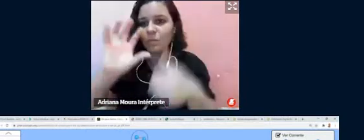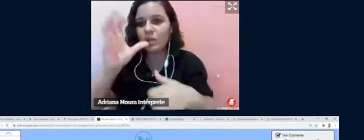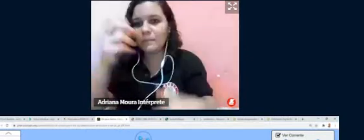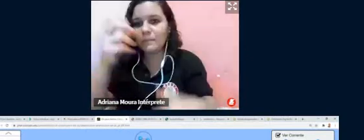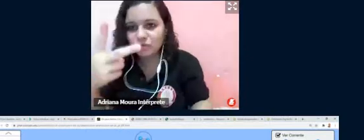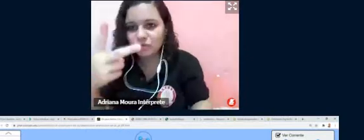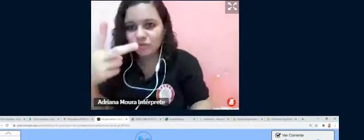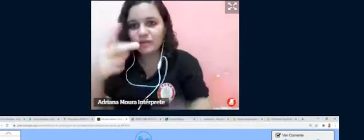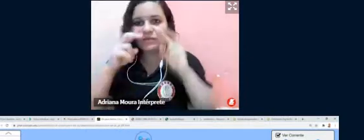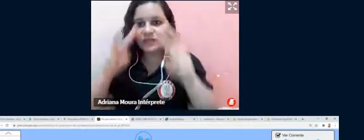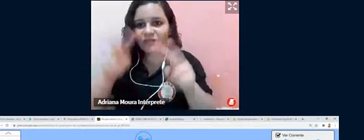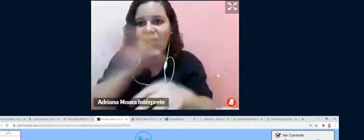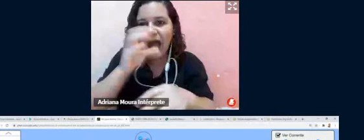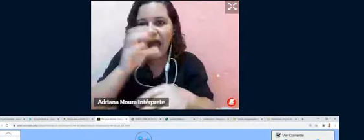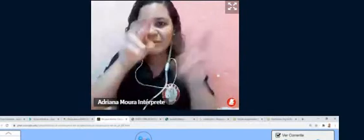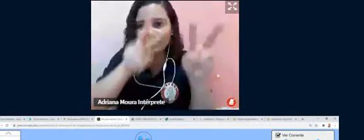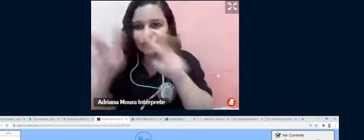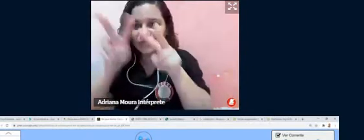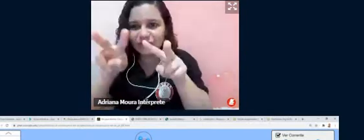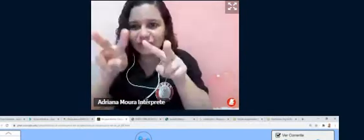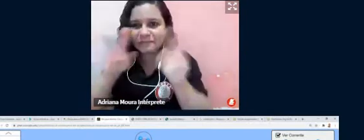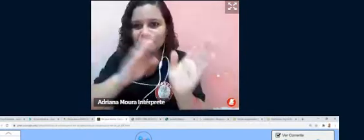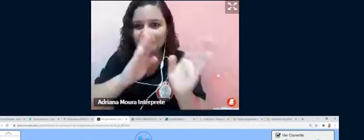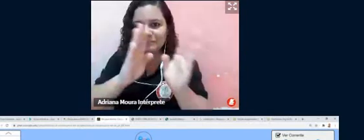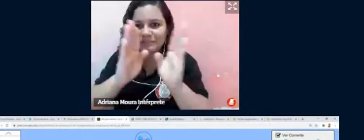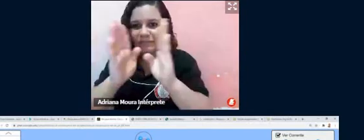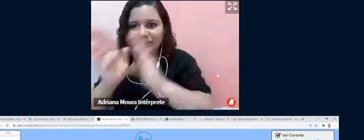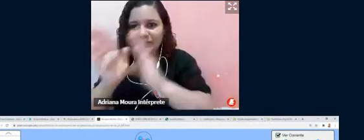fazer rapidinho. Lâmpada 3. Vou repetir aquele circuito lá.